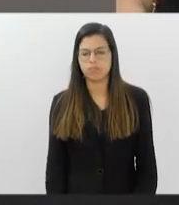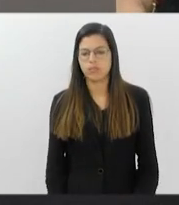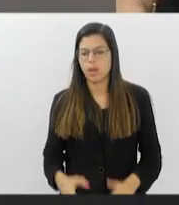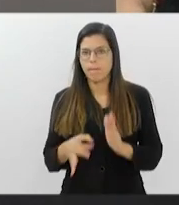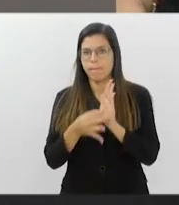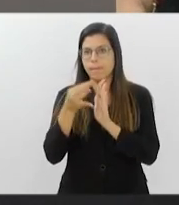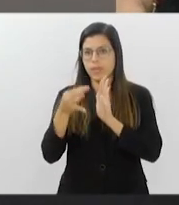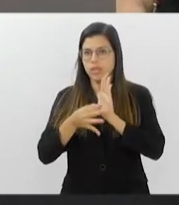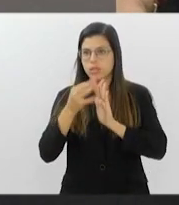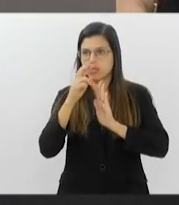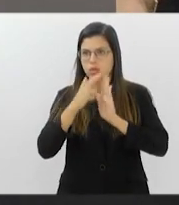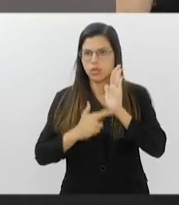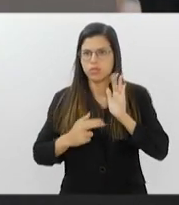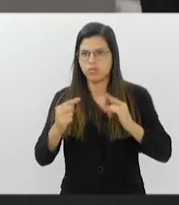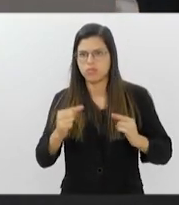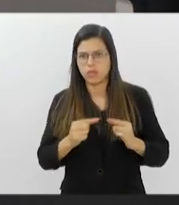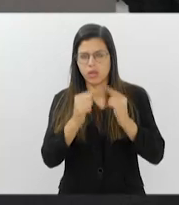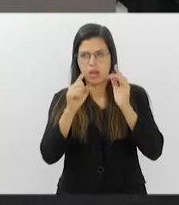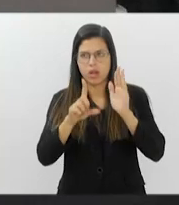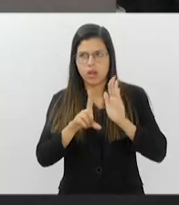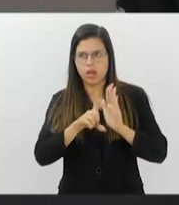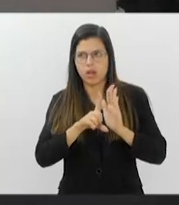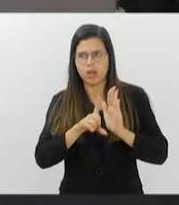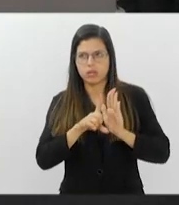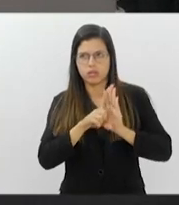Parecer do relator foi pela legalidade,